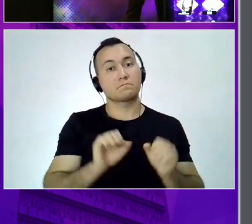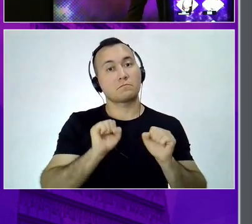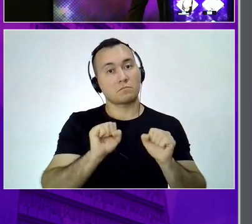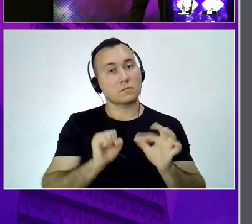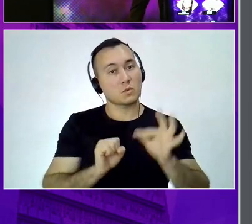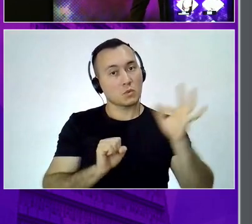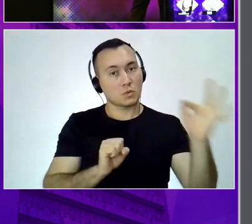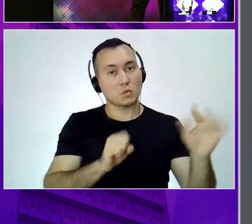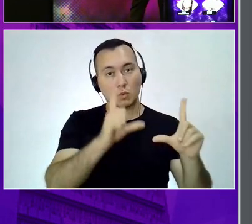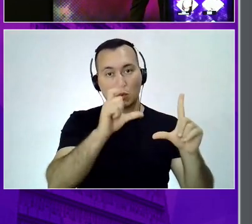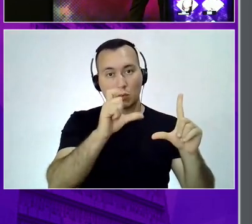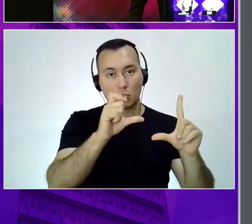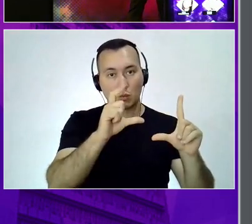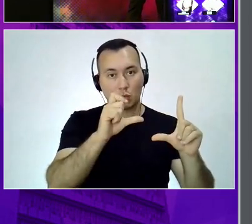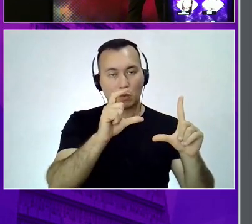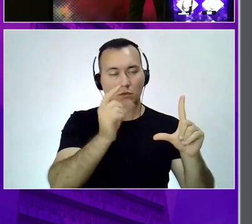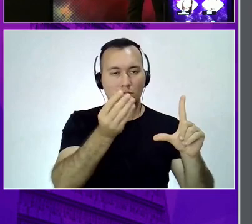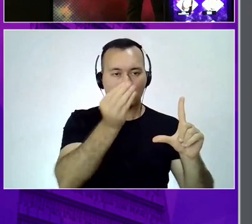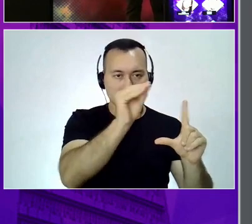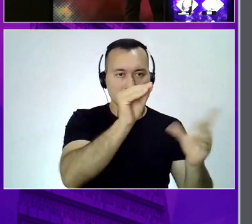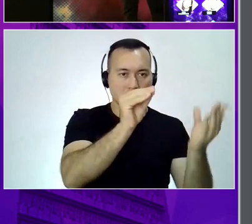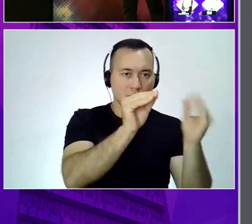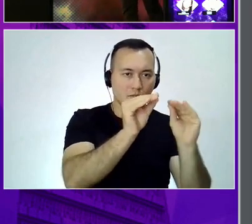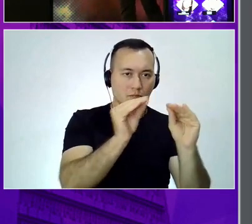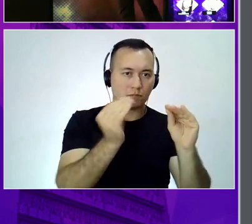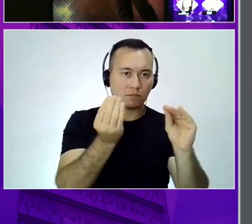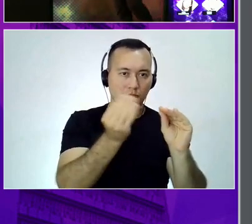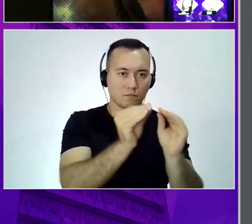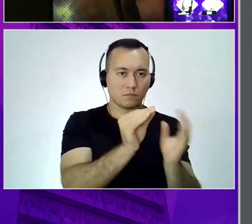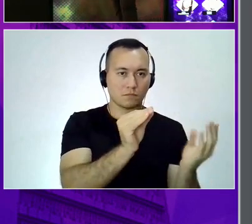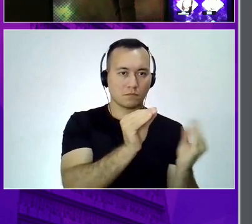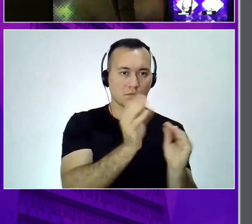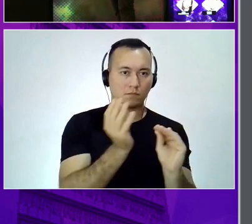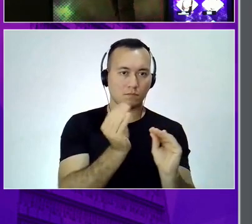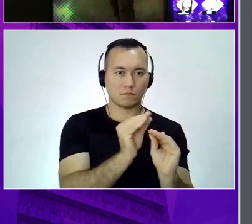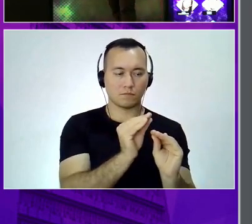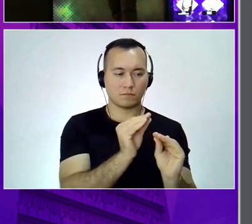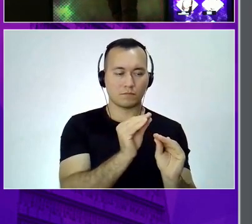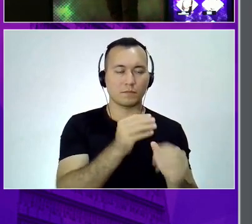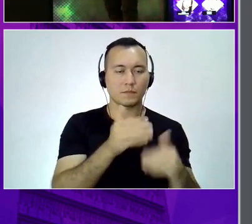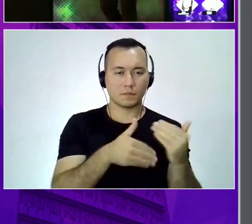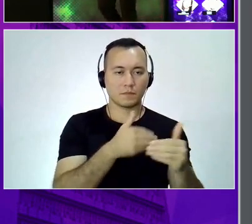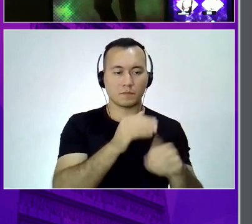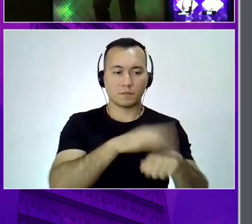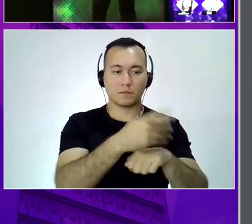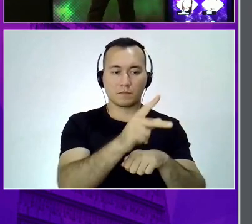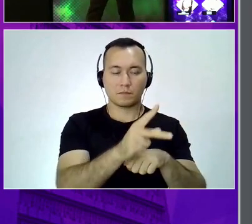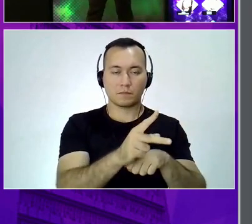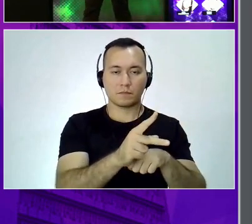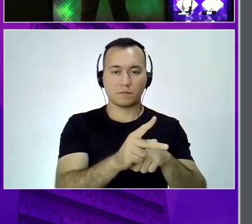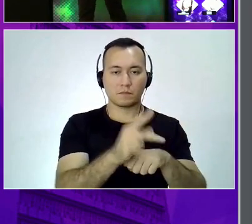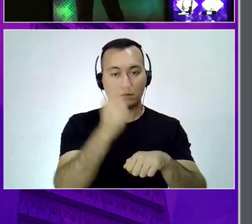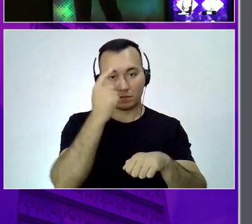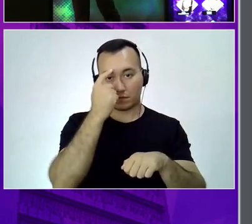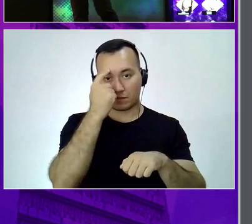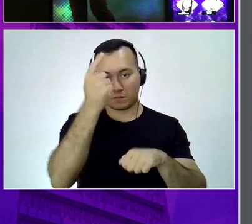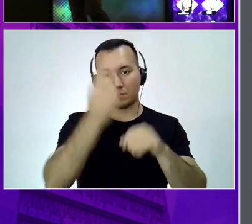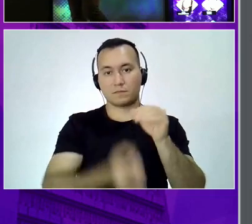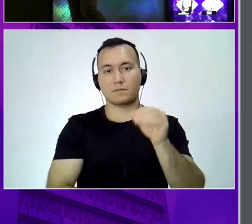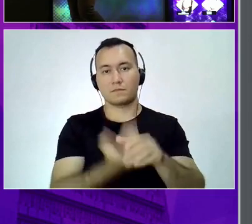veja. Então, a gente divide em 3 tipos. O primeiro é autoria, o outro é sugestão e o outro